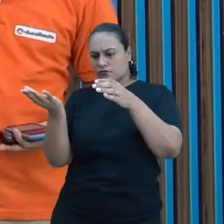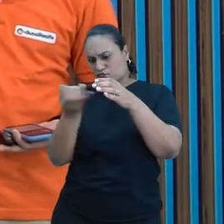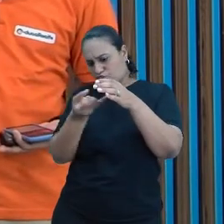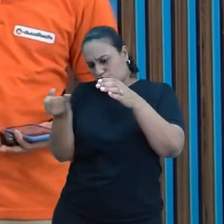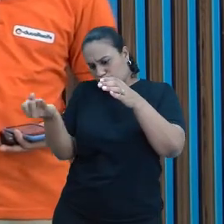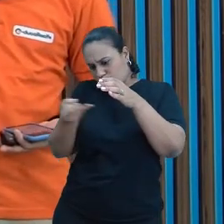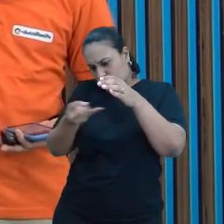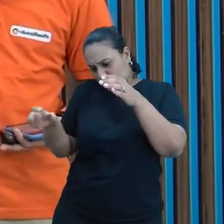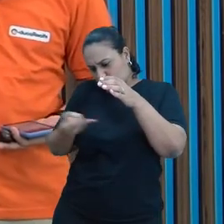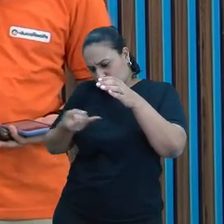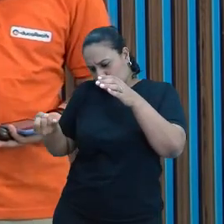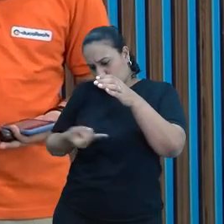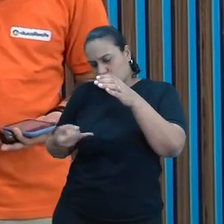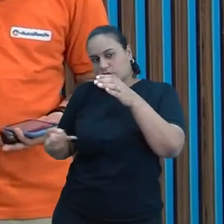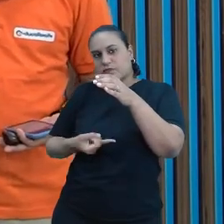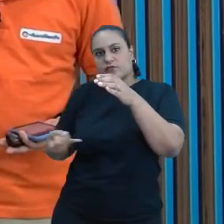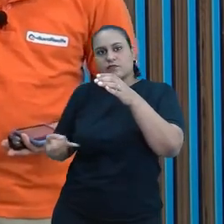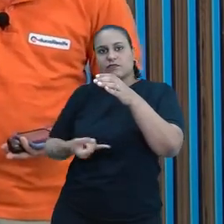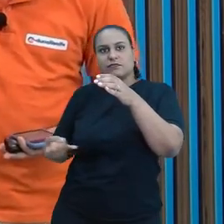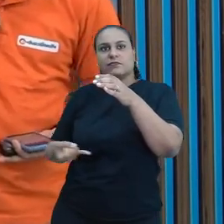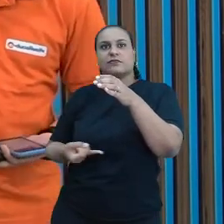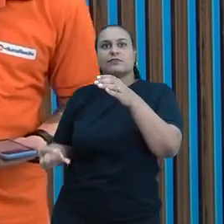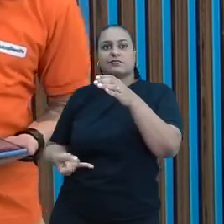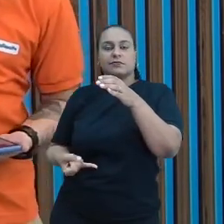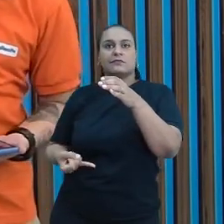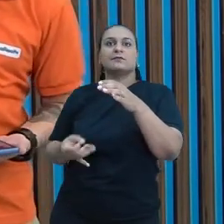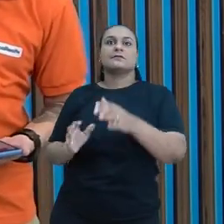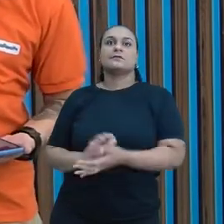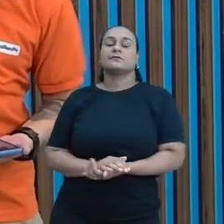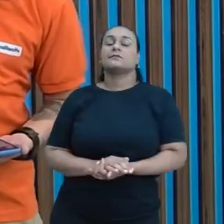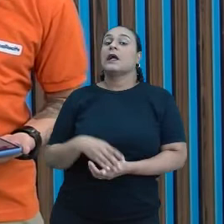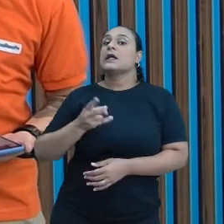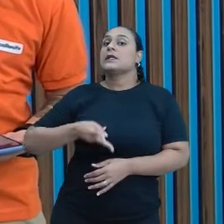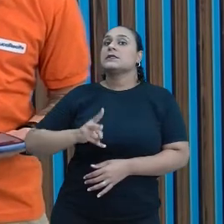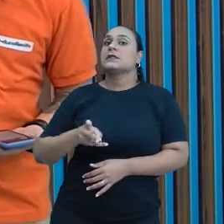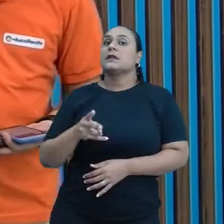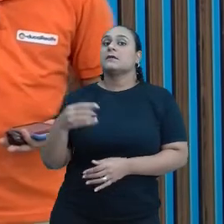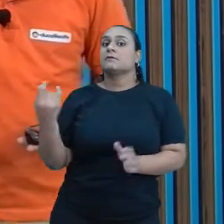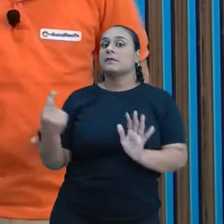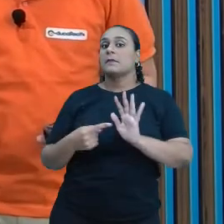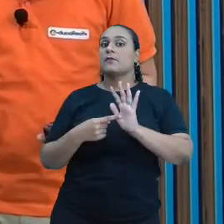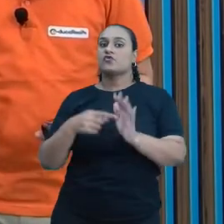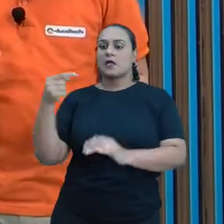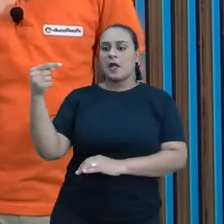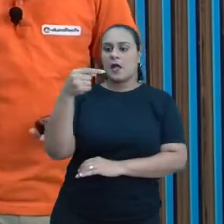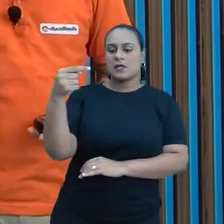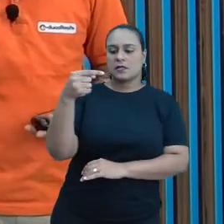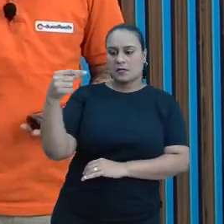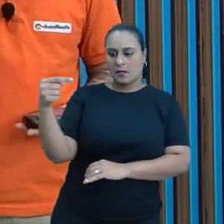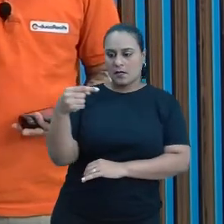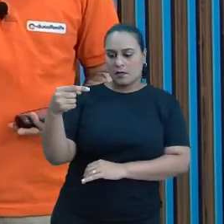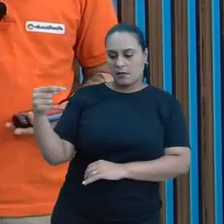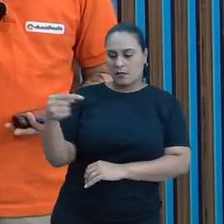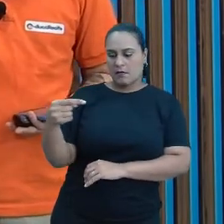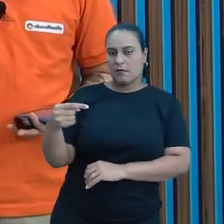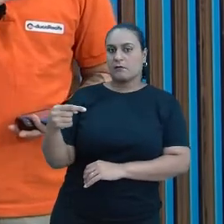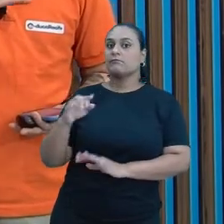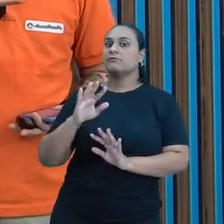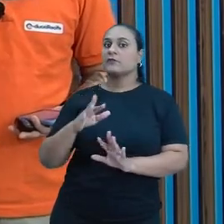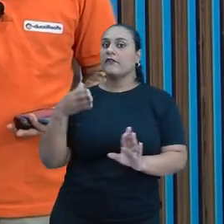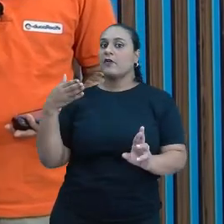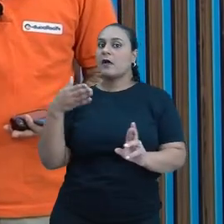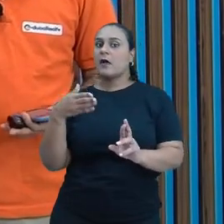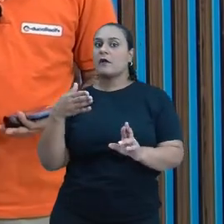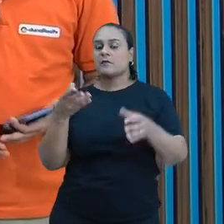a gente vai ter diversas dessas fatias aqui. Então, toda vez que aparecer essas setinhas, tenta imaginar que eu estou fazendo referência a